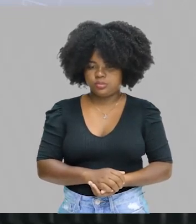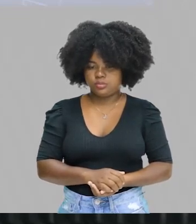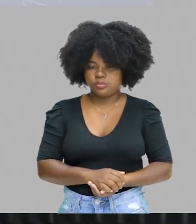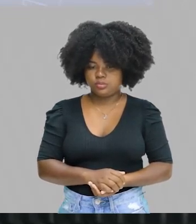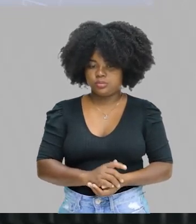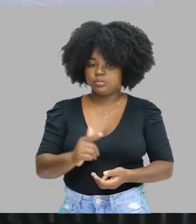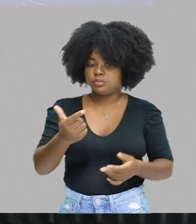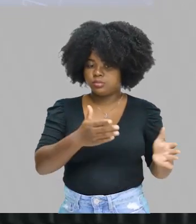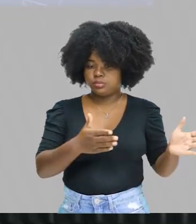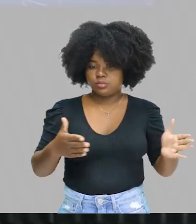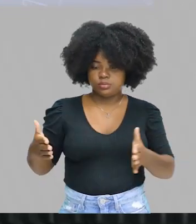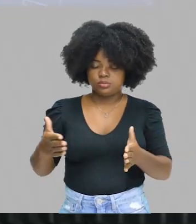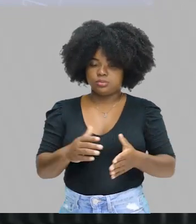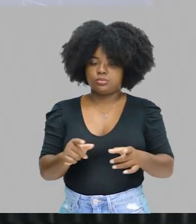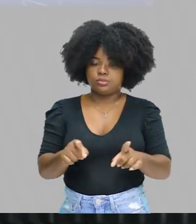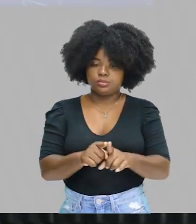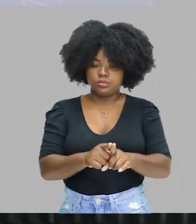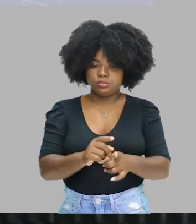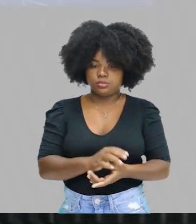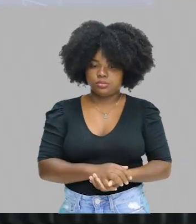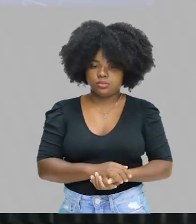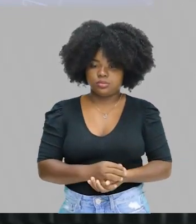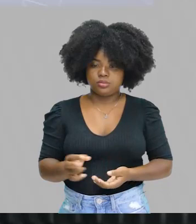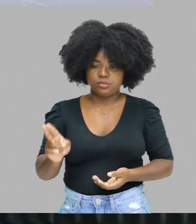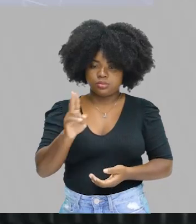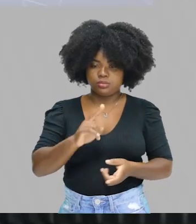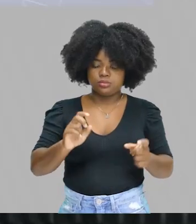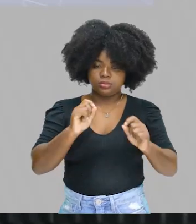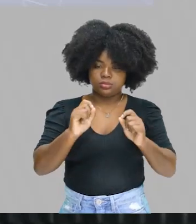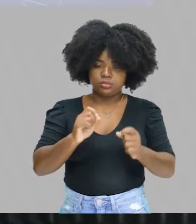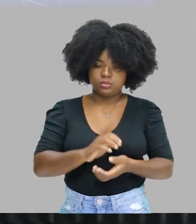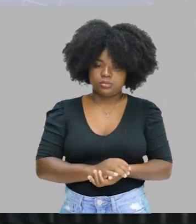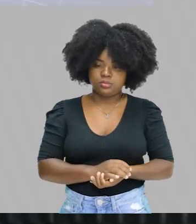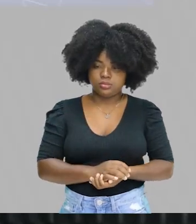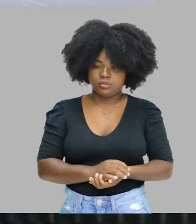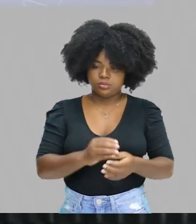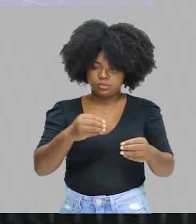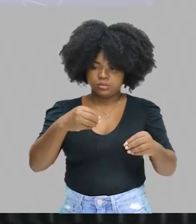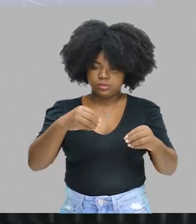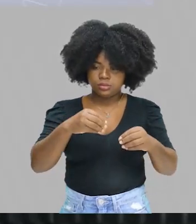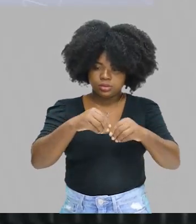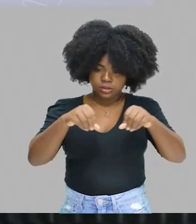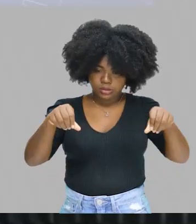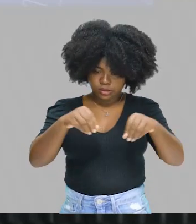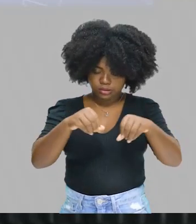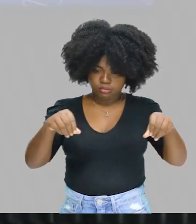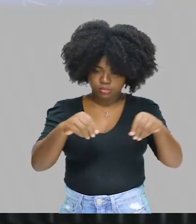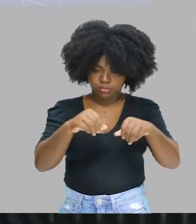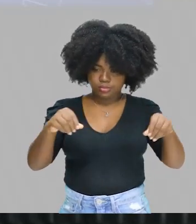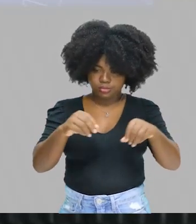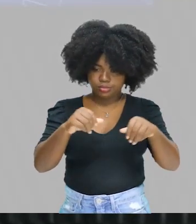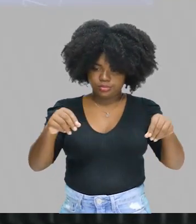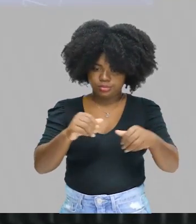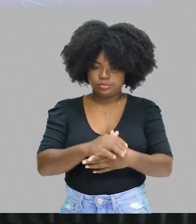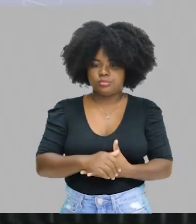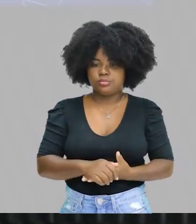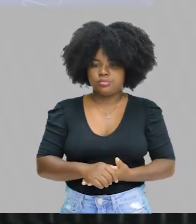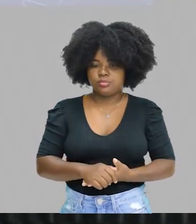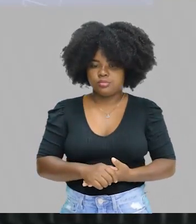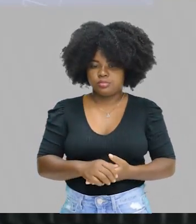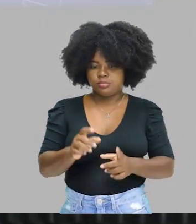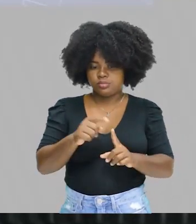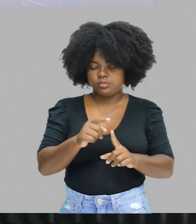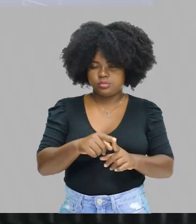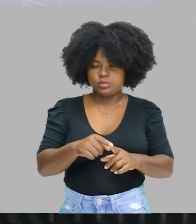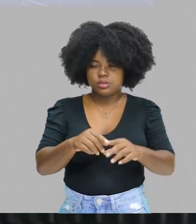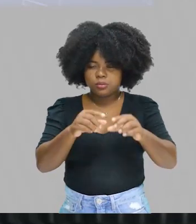Há um outro processo de escultura em metal que a gente utiliza com areia terra Lisboa, que é uma argila de tipo, uma argila especial, e um tipo de areia muito